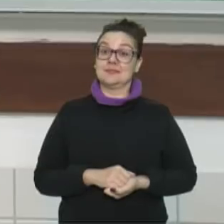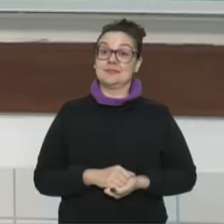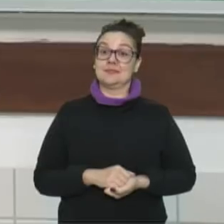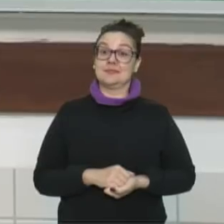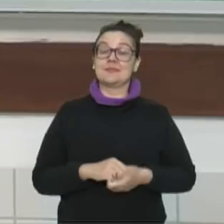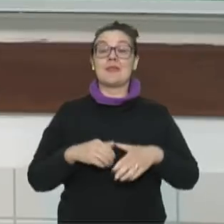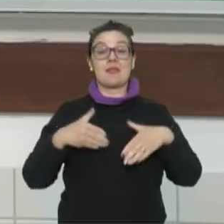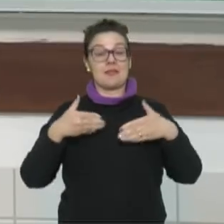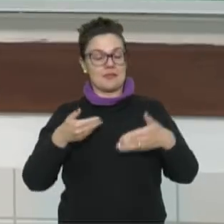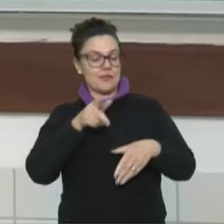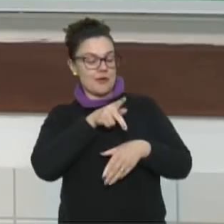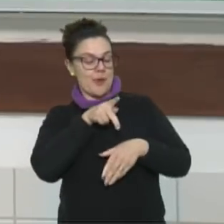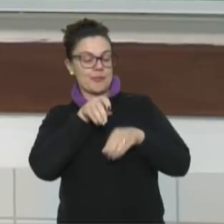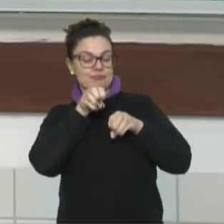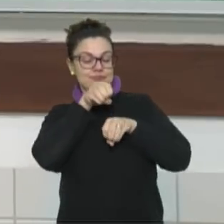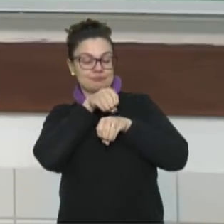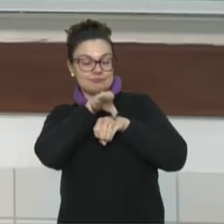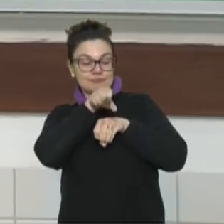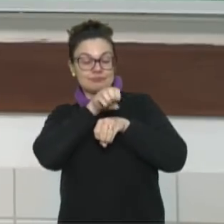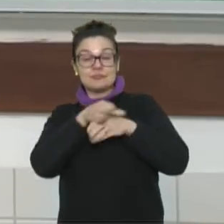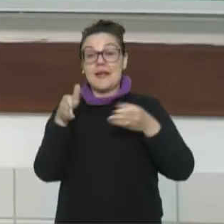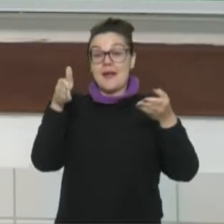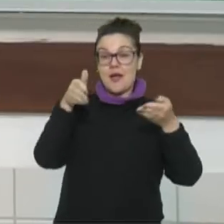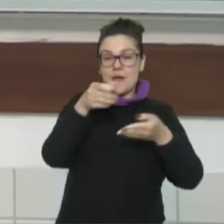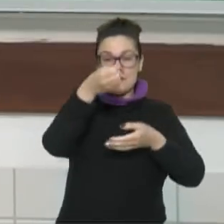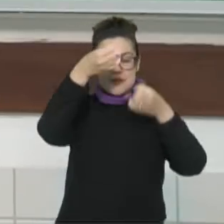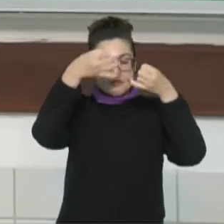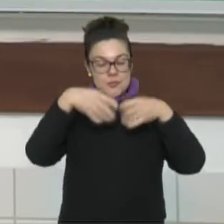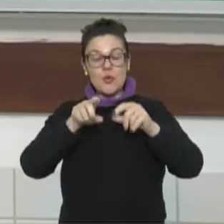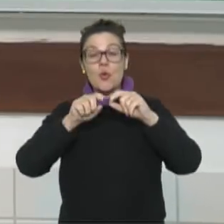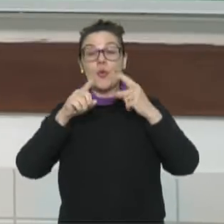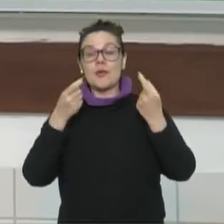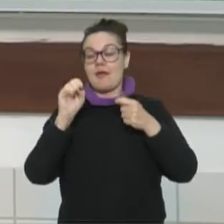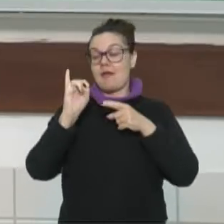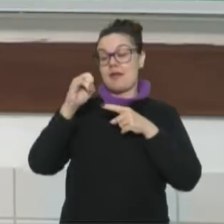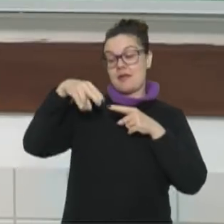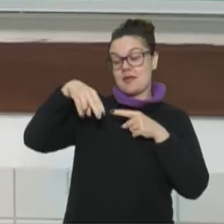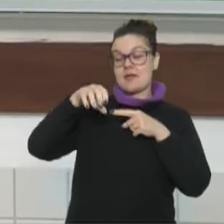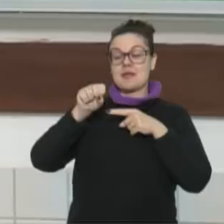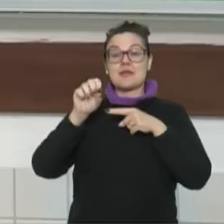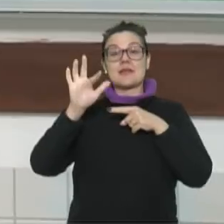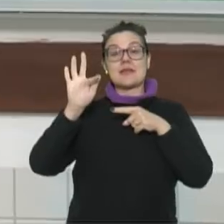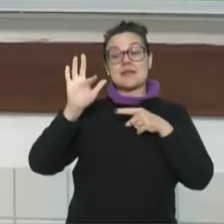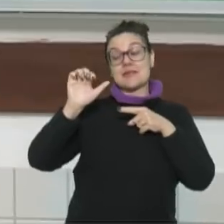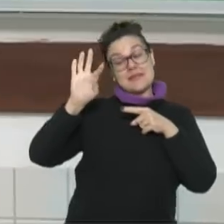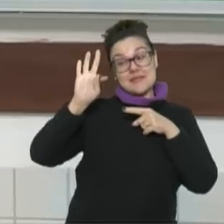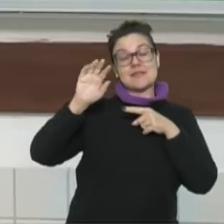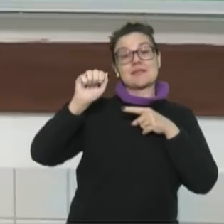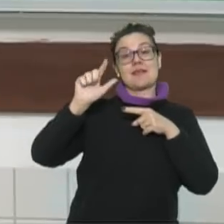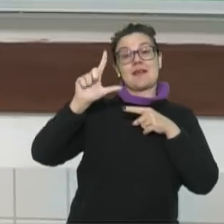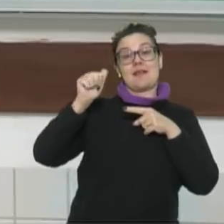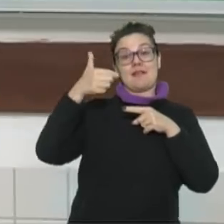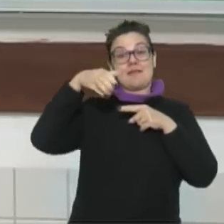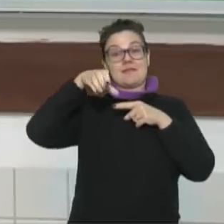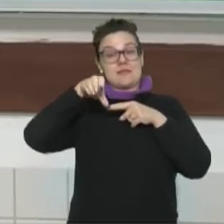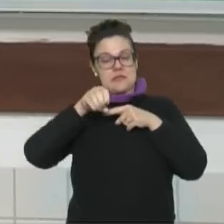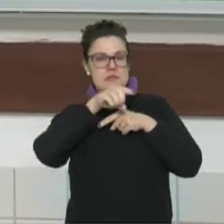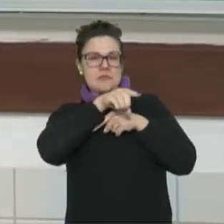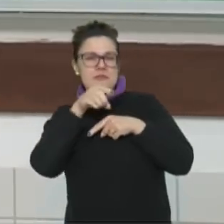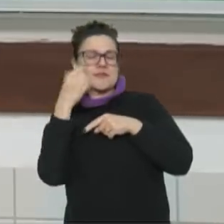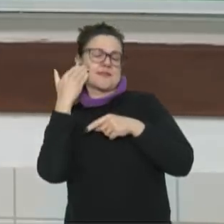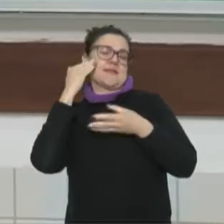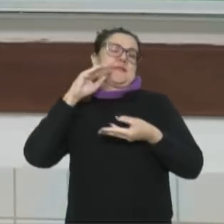Então, a professora falou, né, para vocês, agora um pouquinho o que é a arte-instalação. Será que vocês conseguiram entender, né? Então,